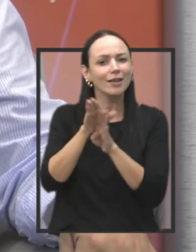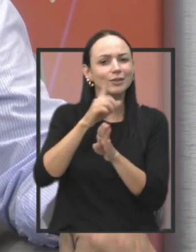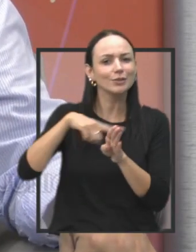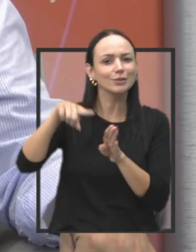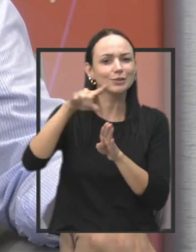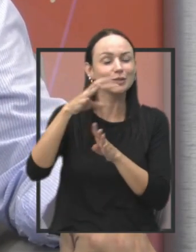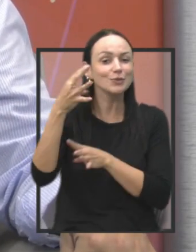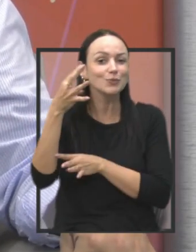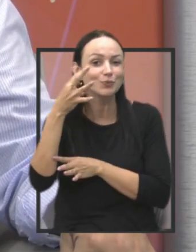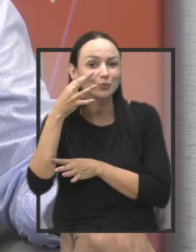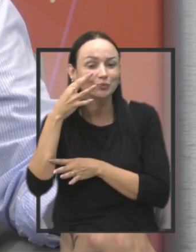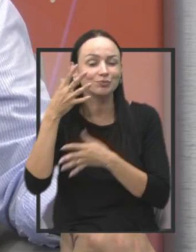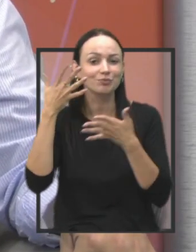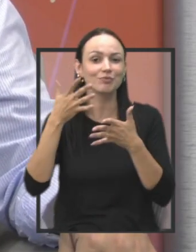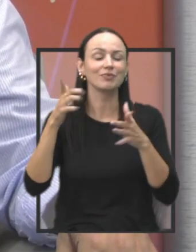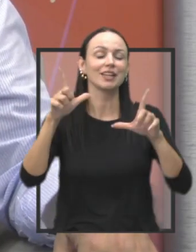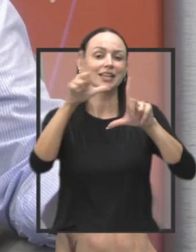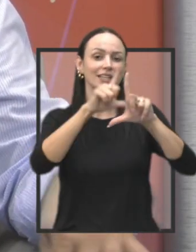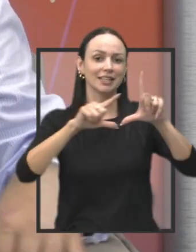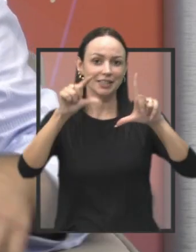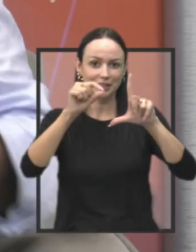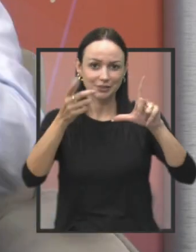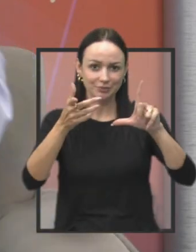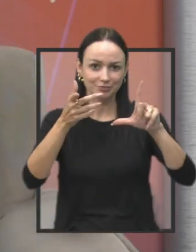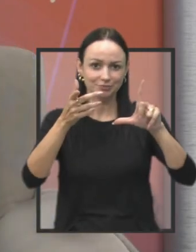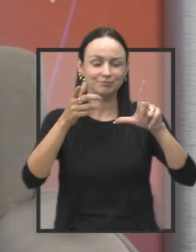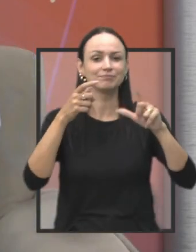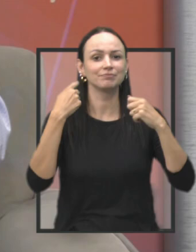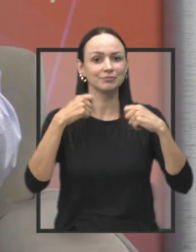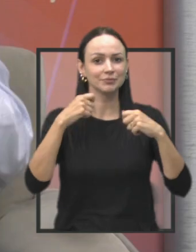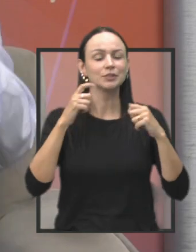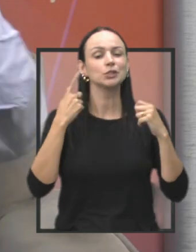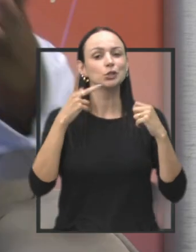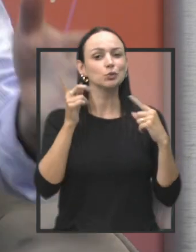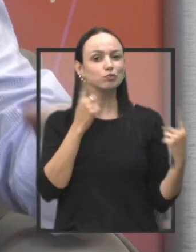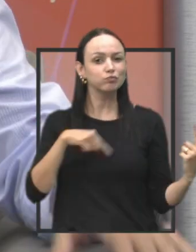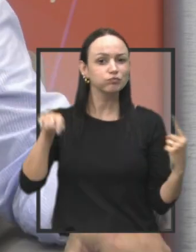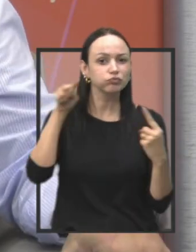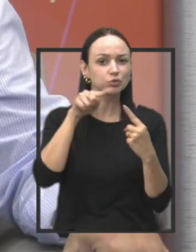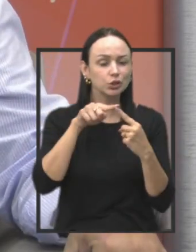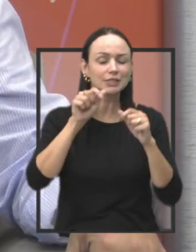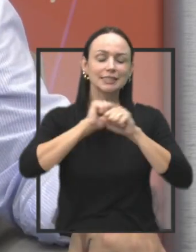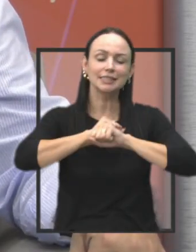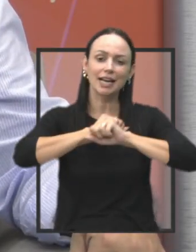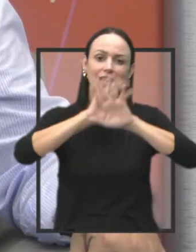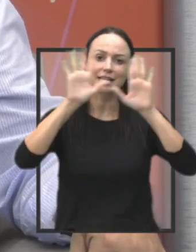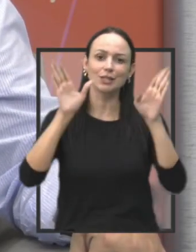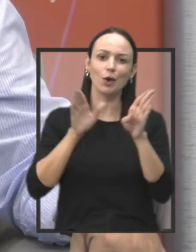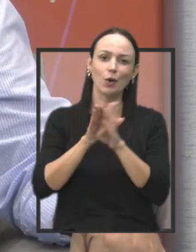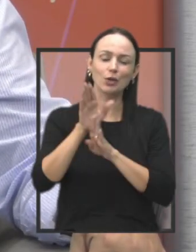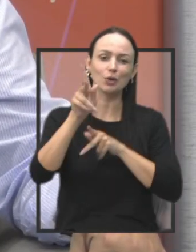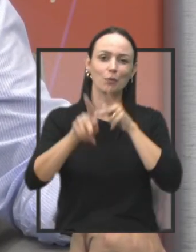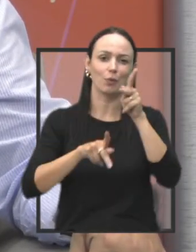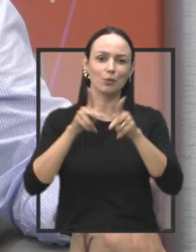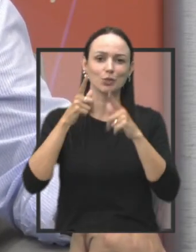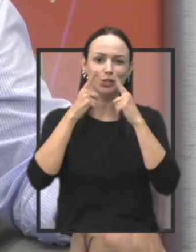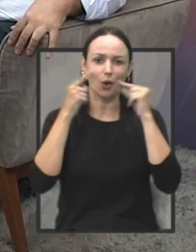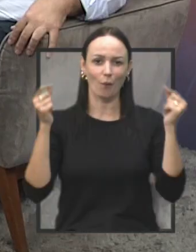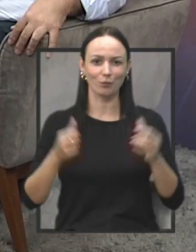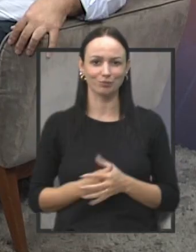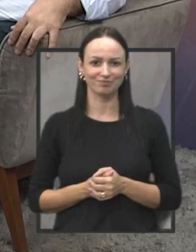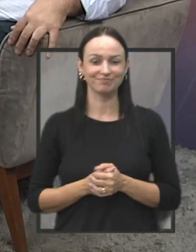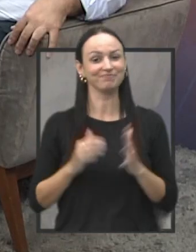nos acompanham na TV Câmara, que cumpre a sua finalidade de esclarecer e orientar toda a população